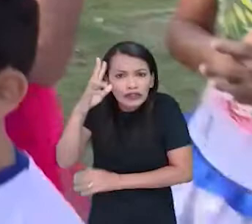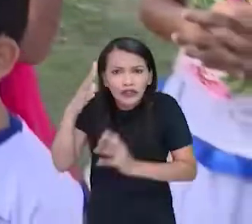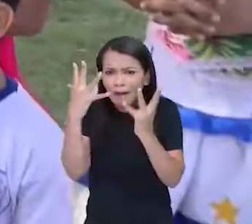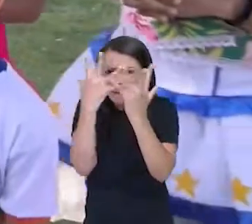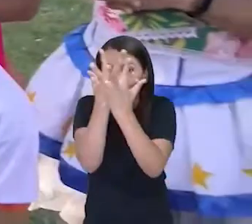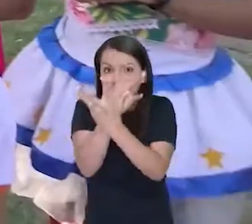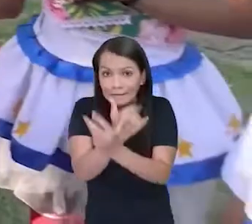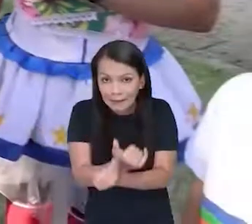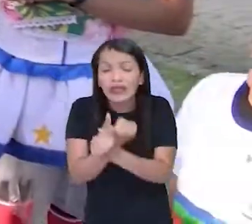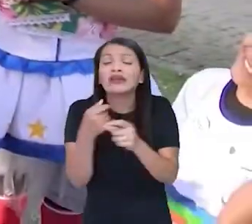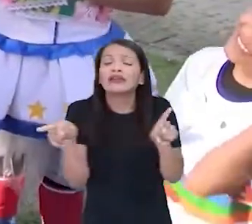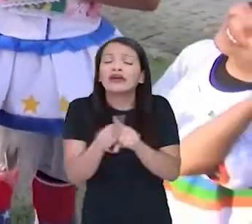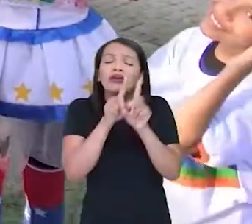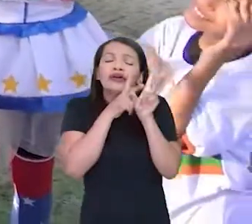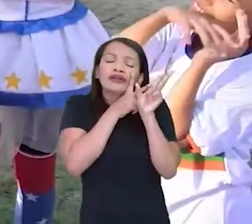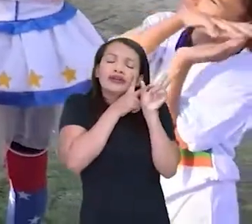Então